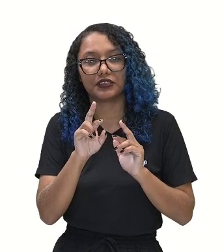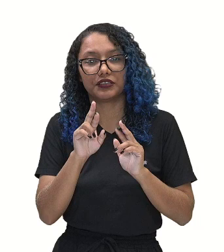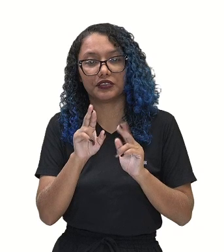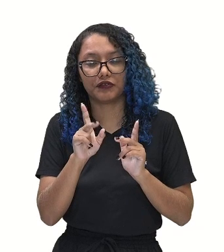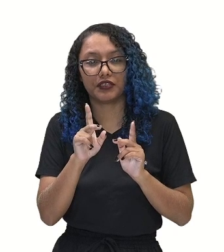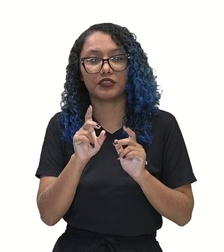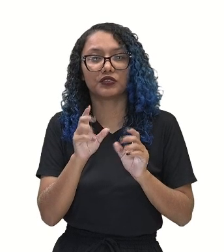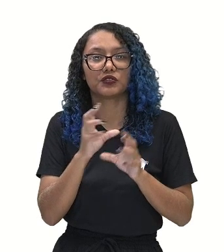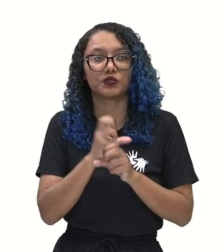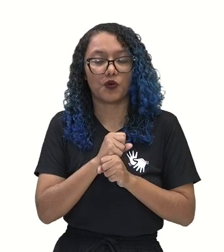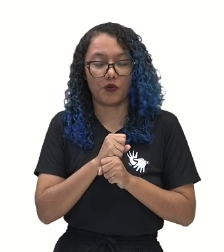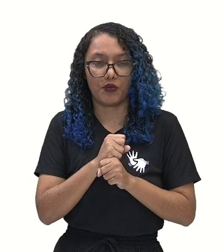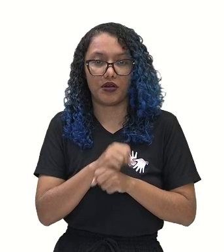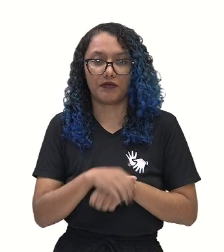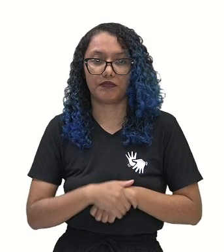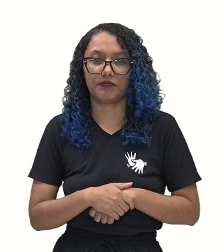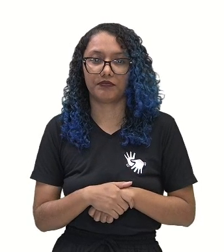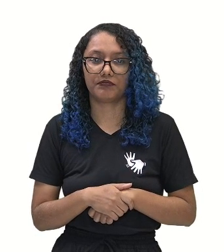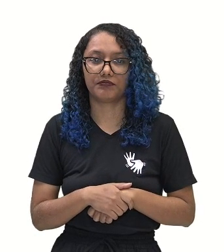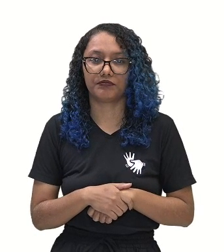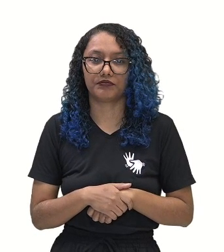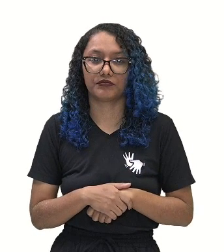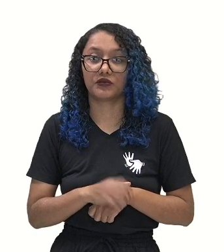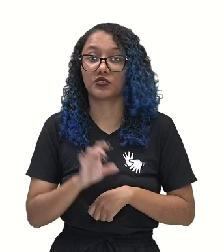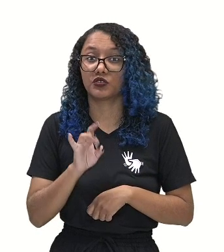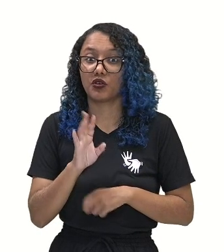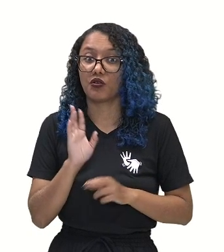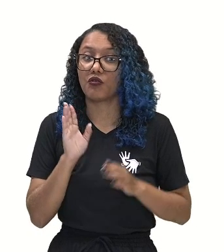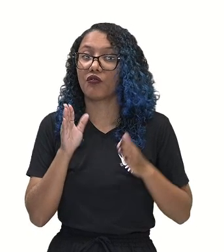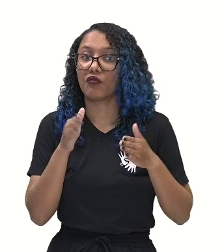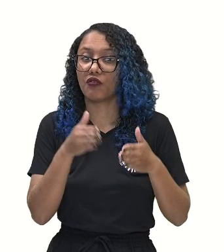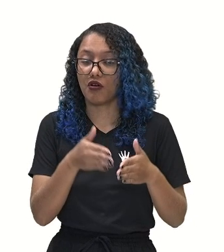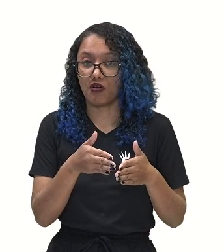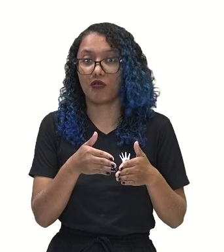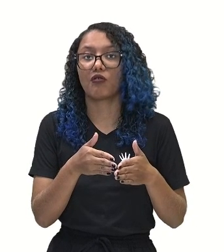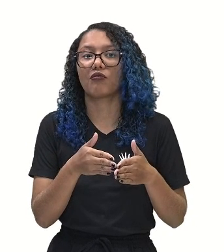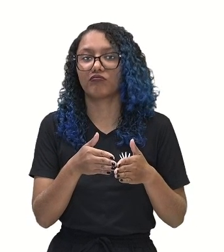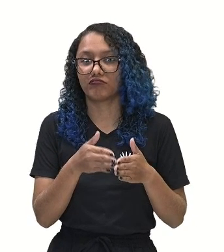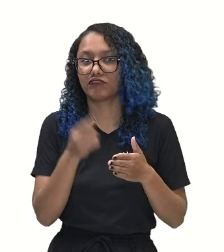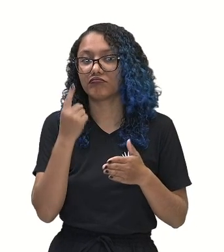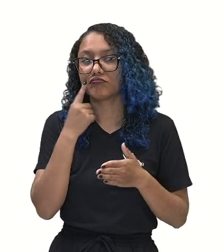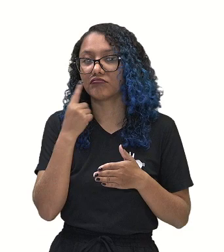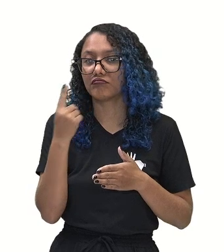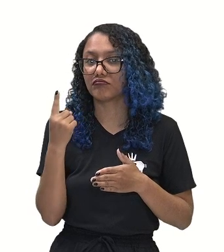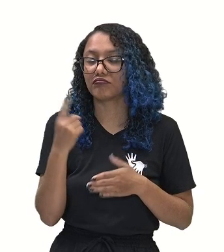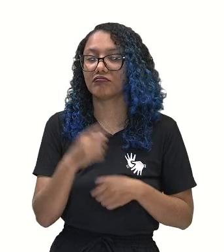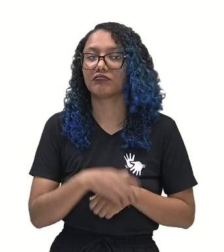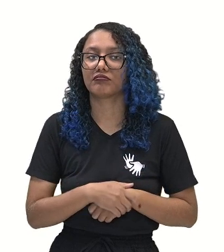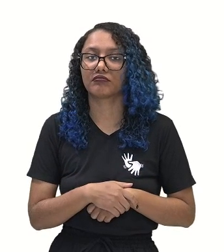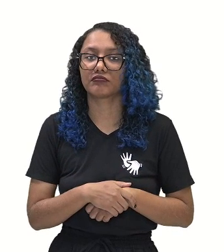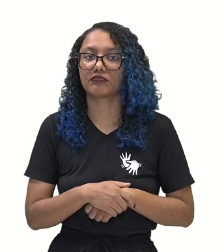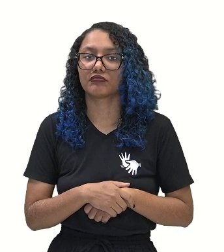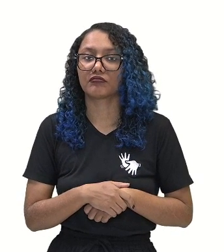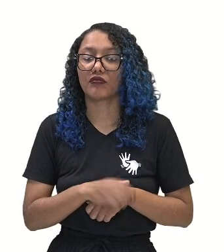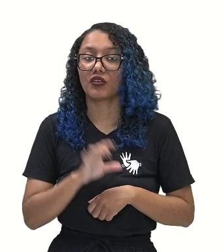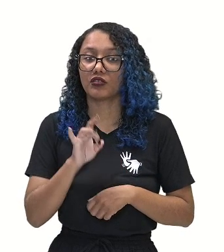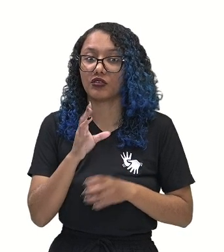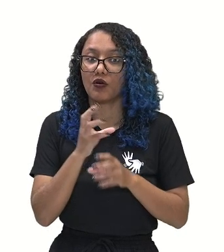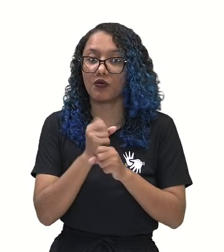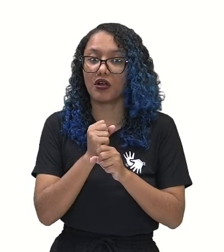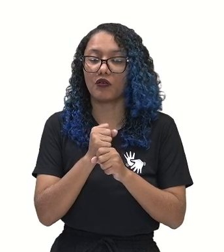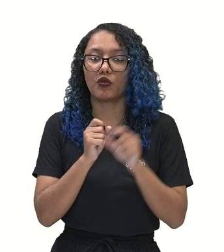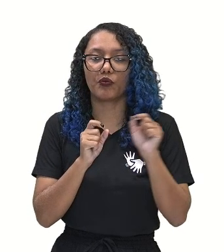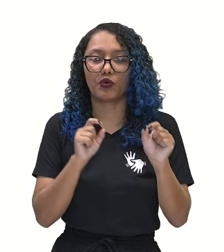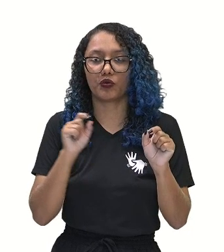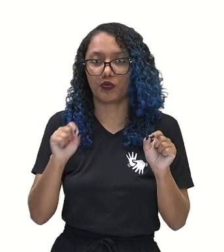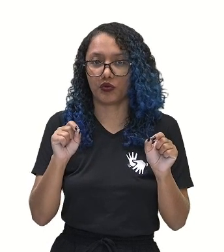soma. Somente para esse assunto. Essa regra só vale para cálculo da distância entre